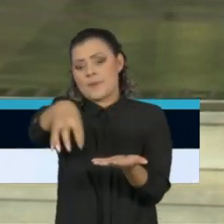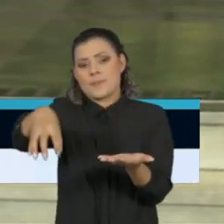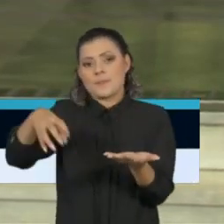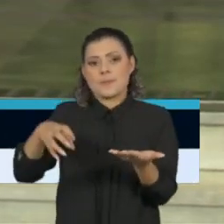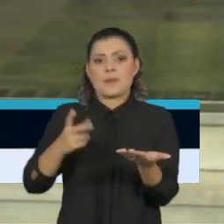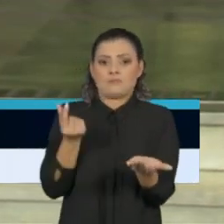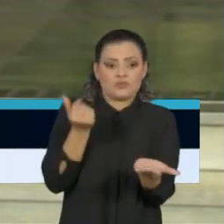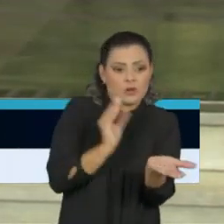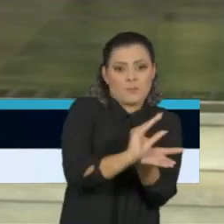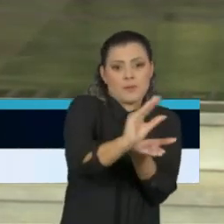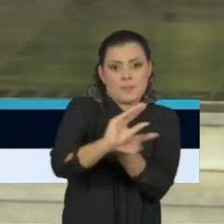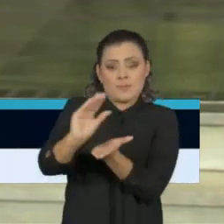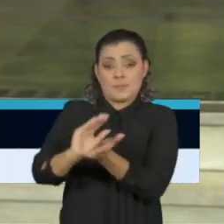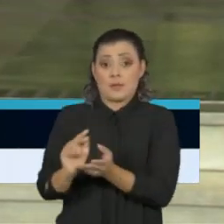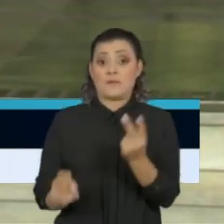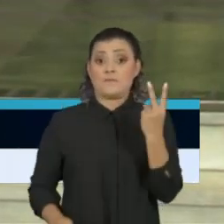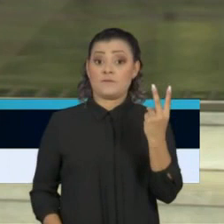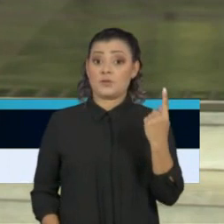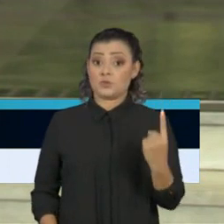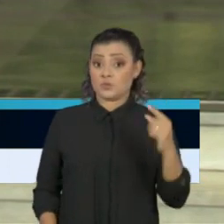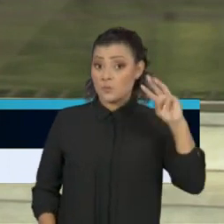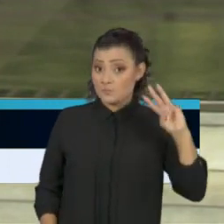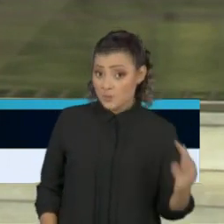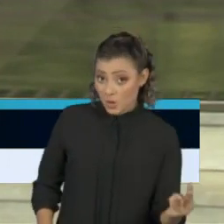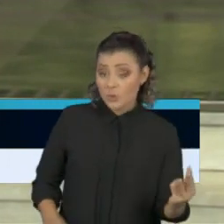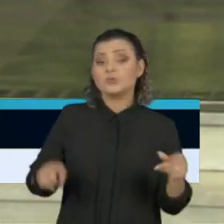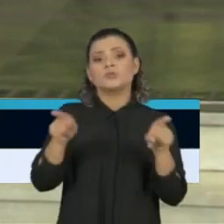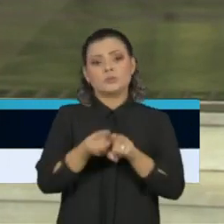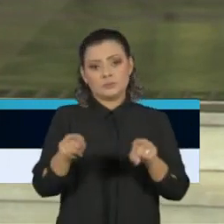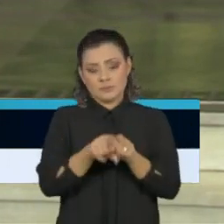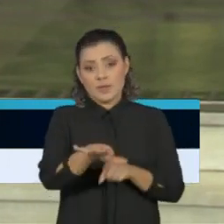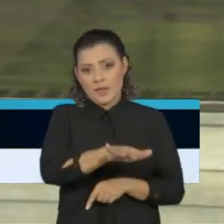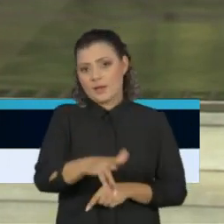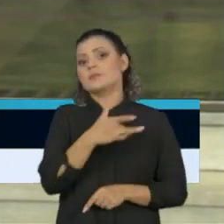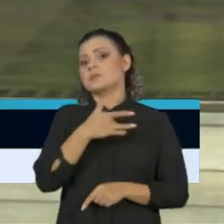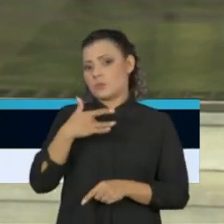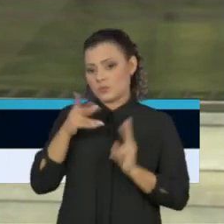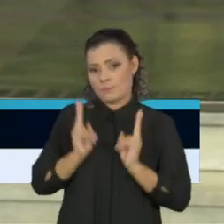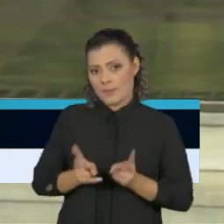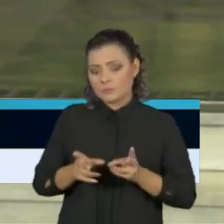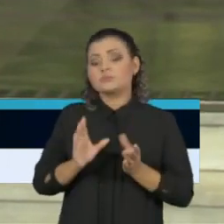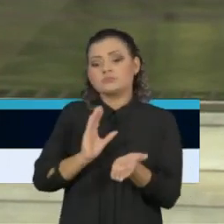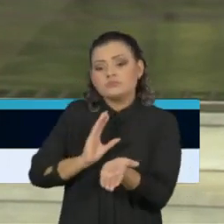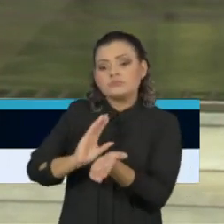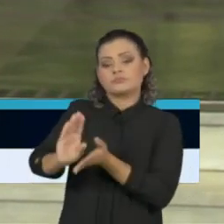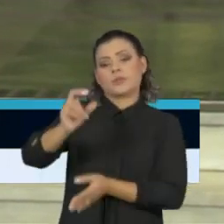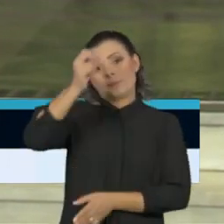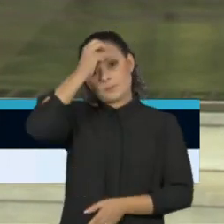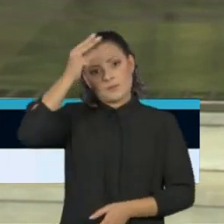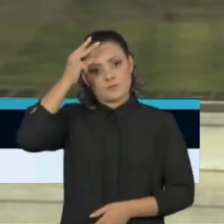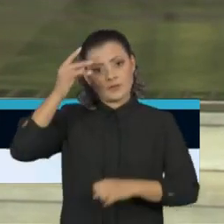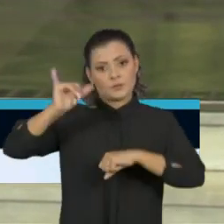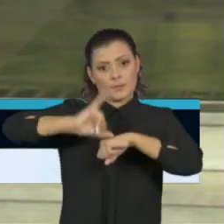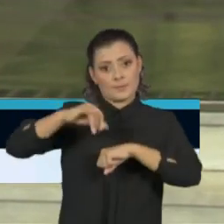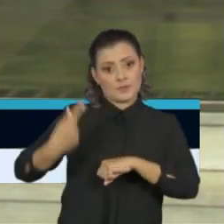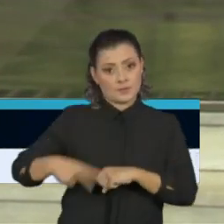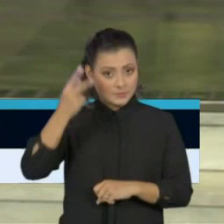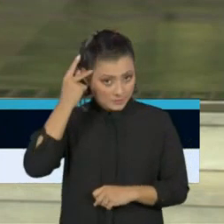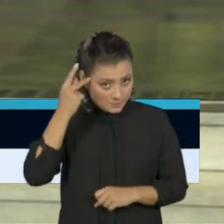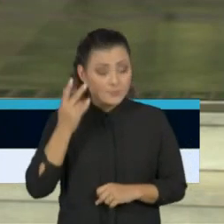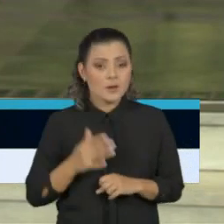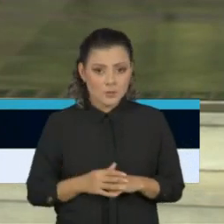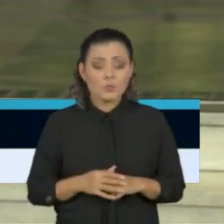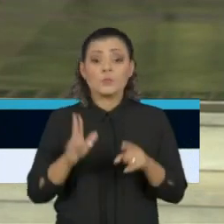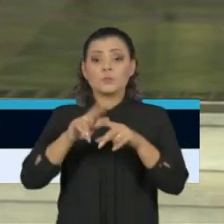Paulo. E 21 milhões para as mesmas ações na área da saúde para a Prefeitura da capital de São Paulo, para